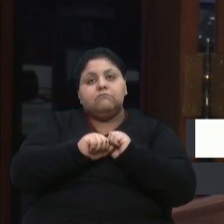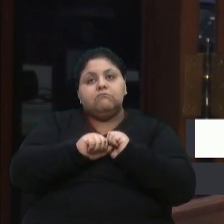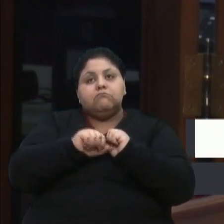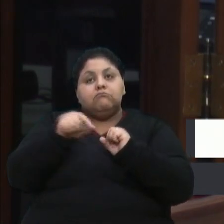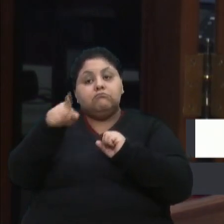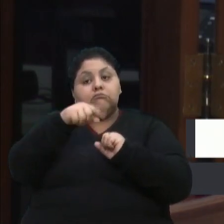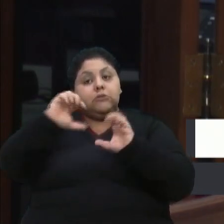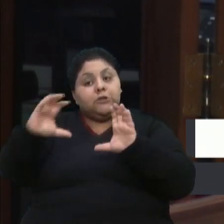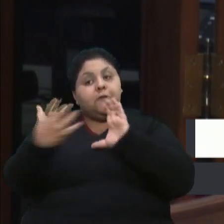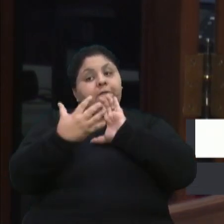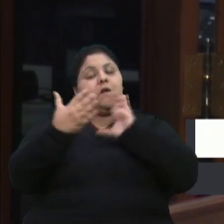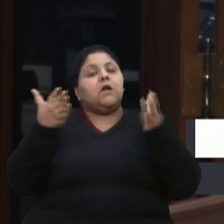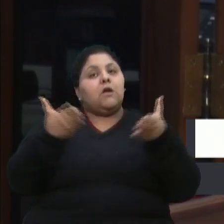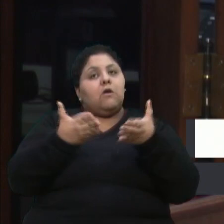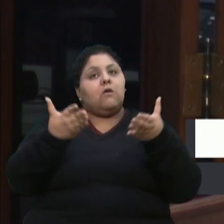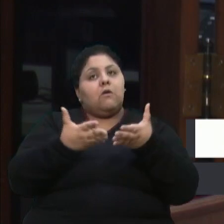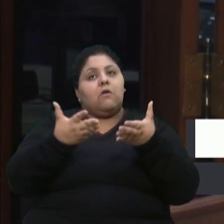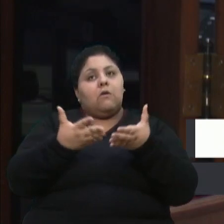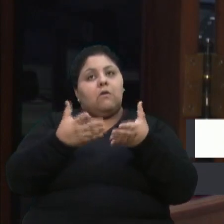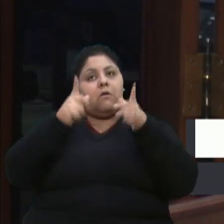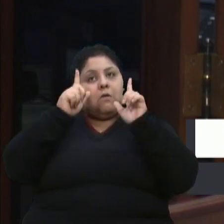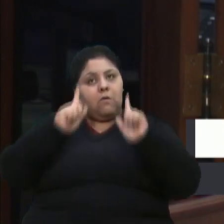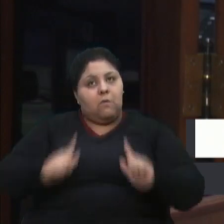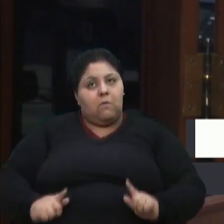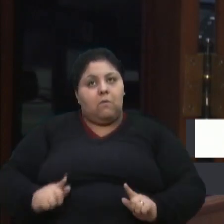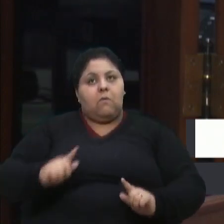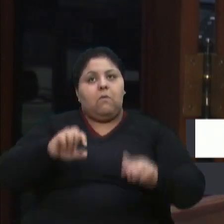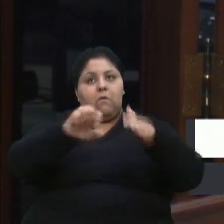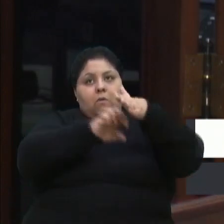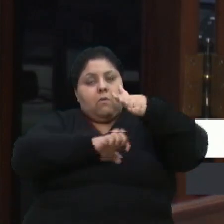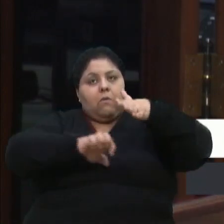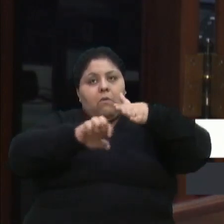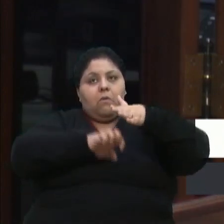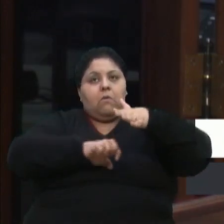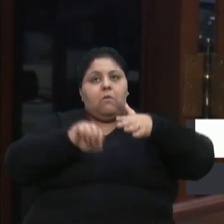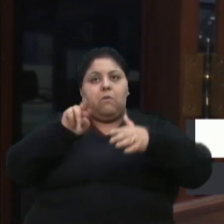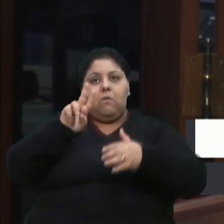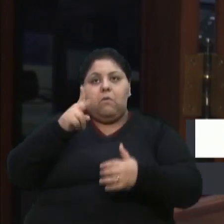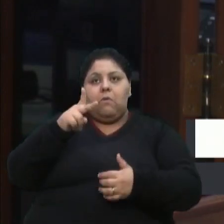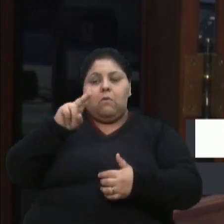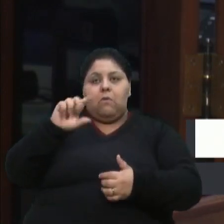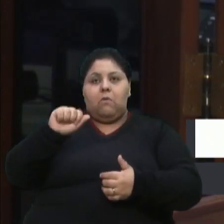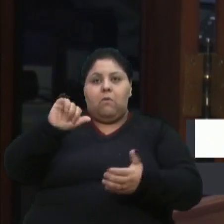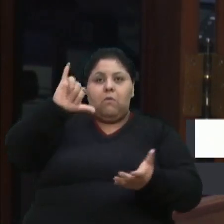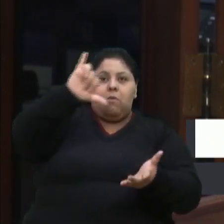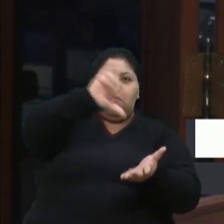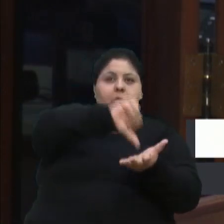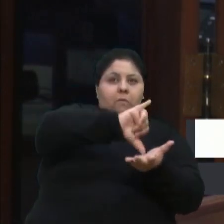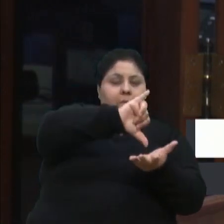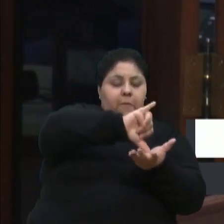como é o caso do InSaúde na UPA Central, da empresa JC.